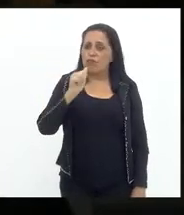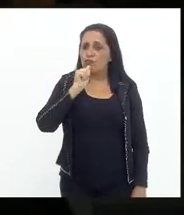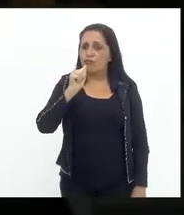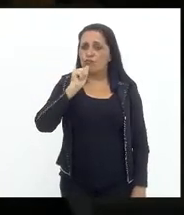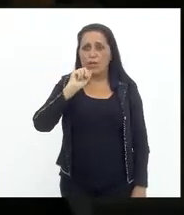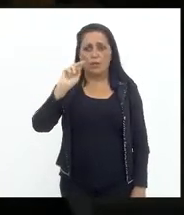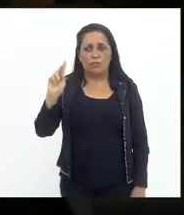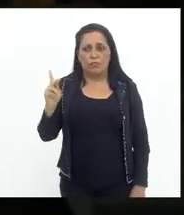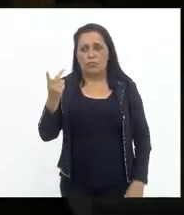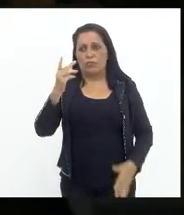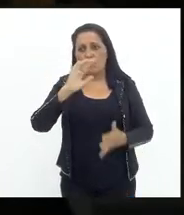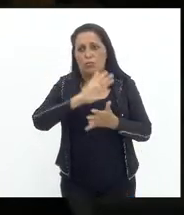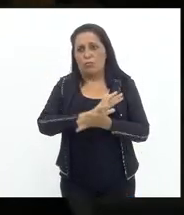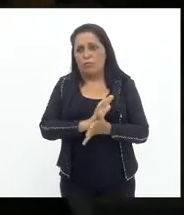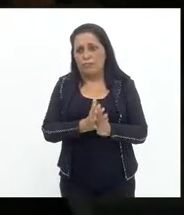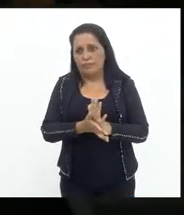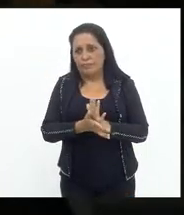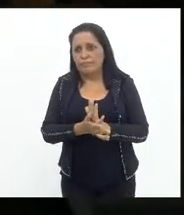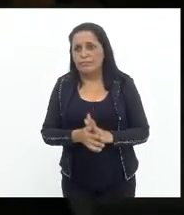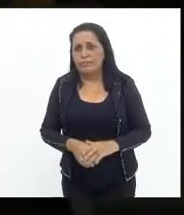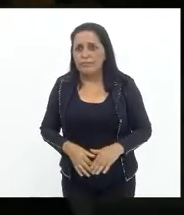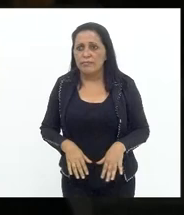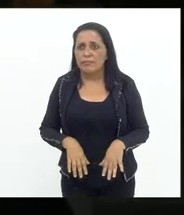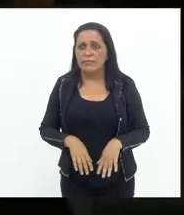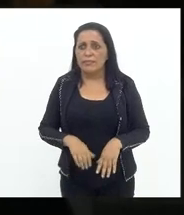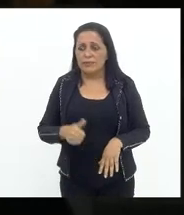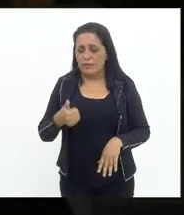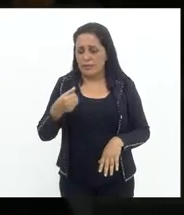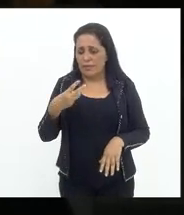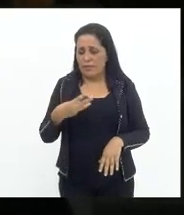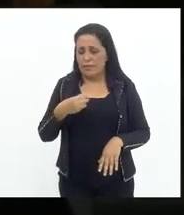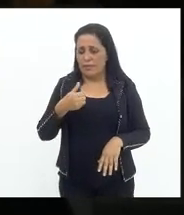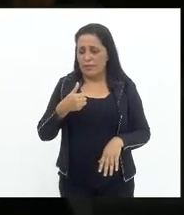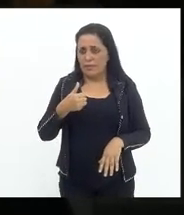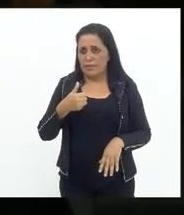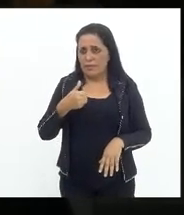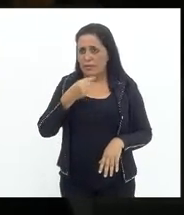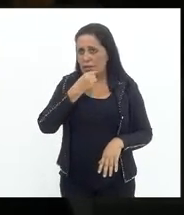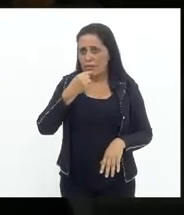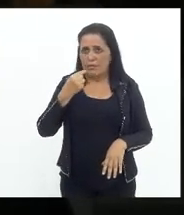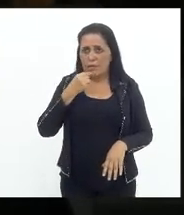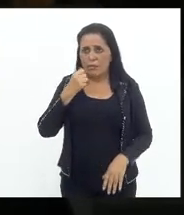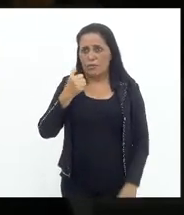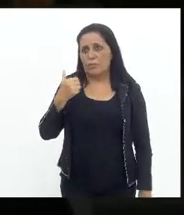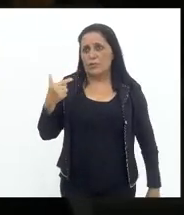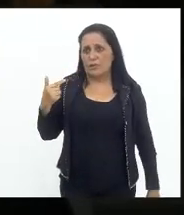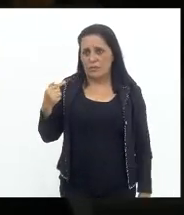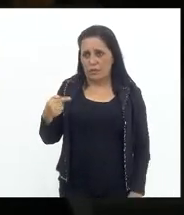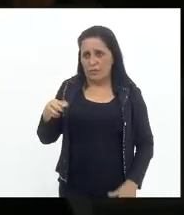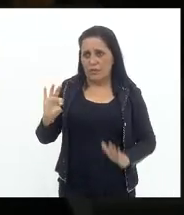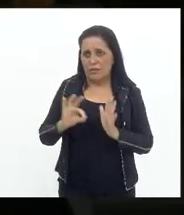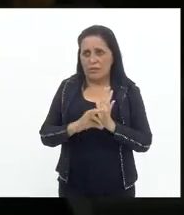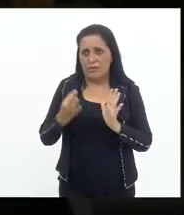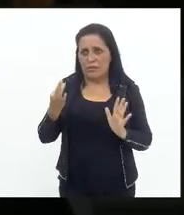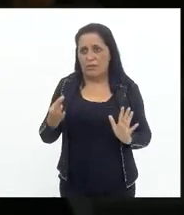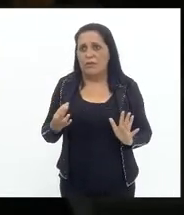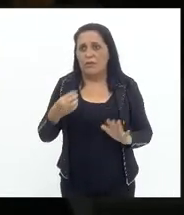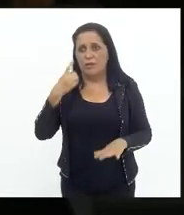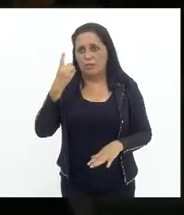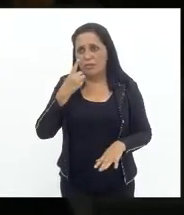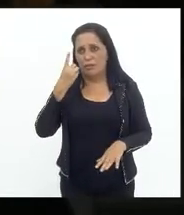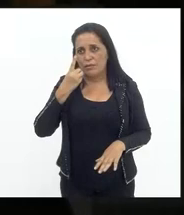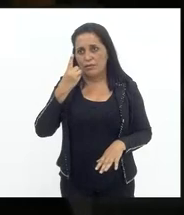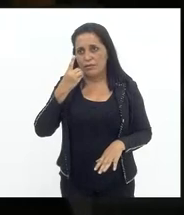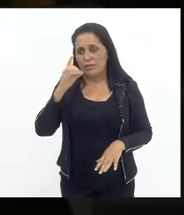Plenário Barbosa Lima Sobrinho, 13 de setembro de 2017. Assinado,